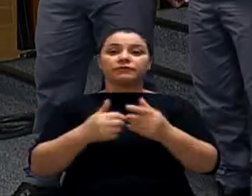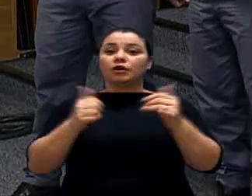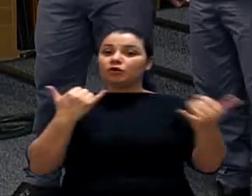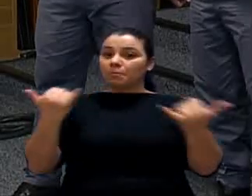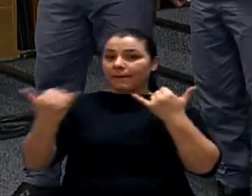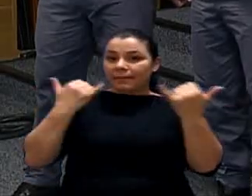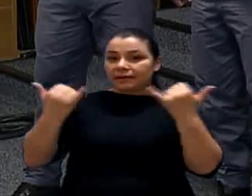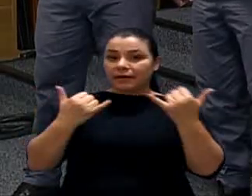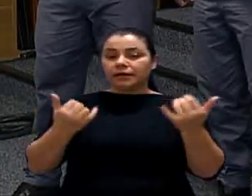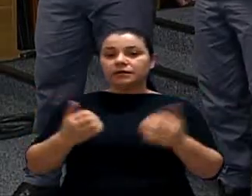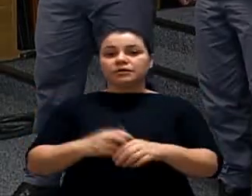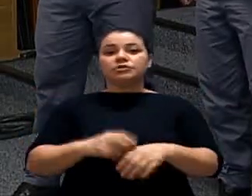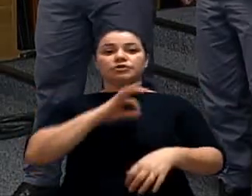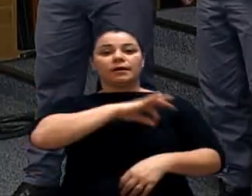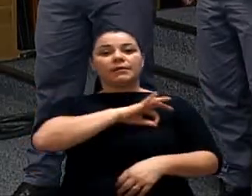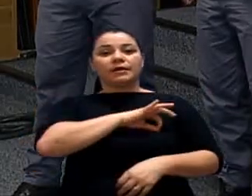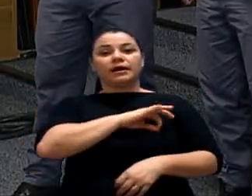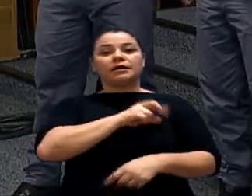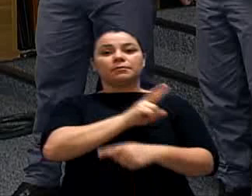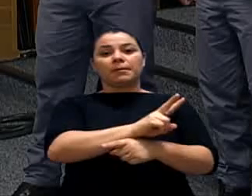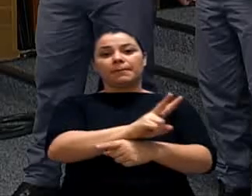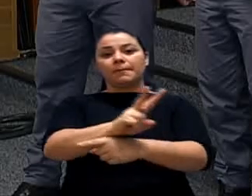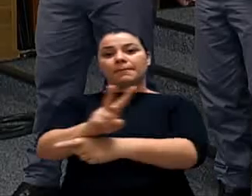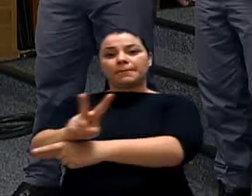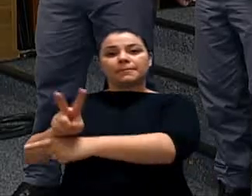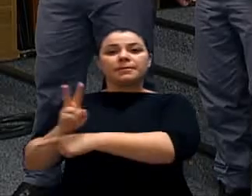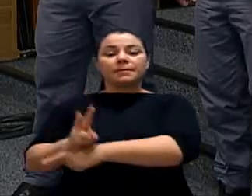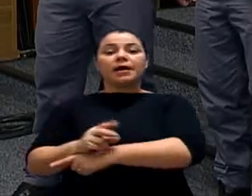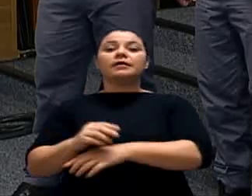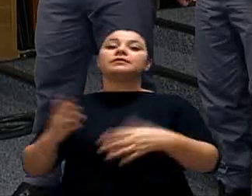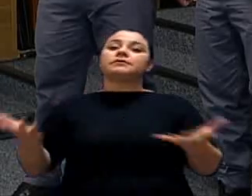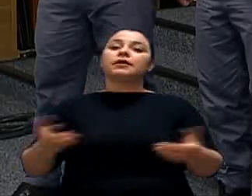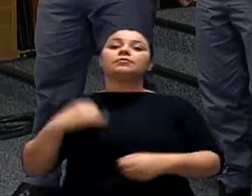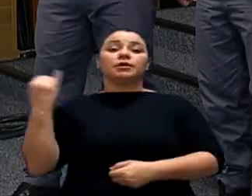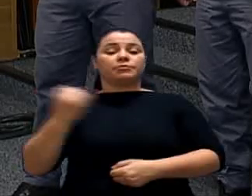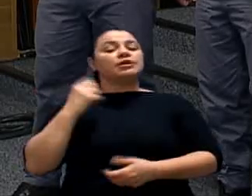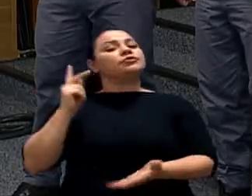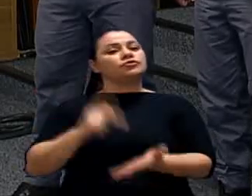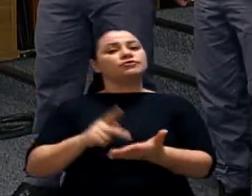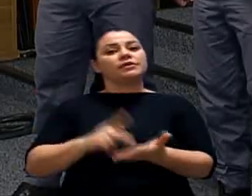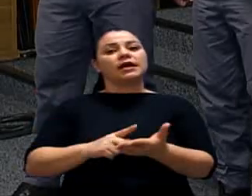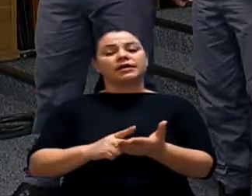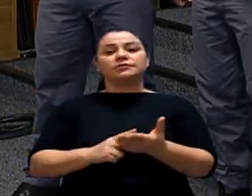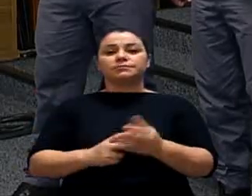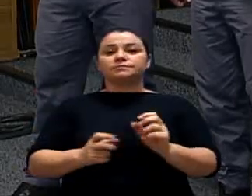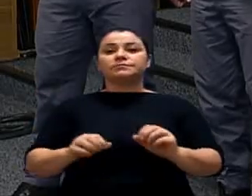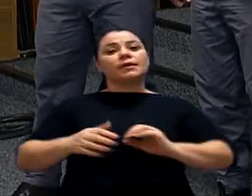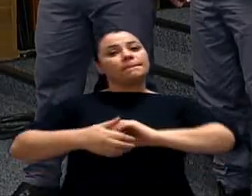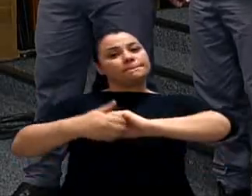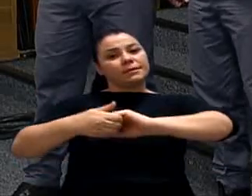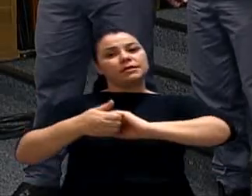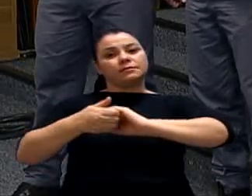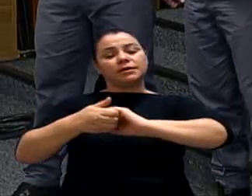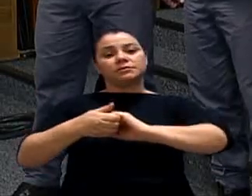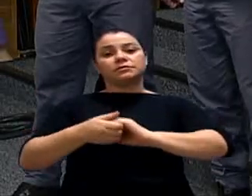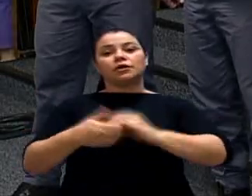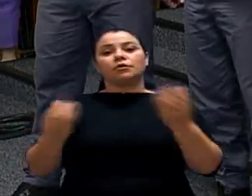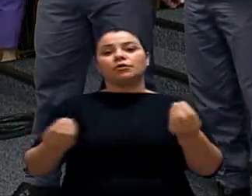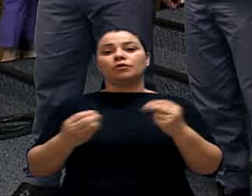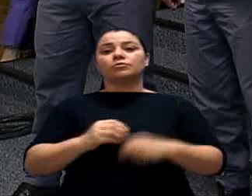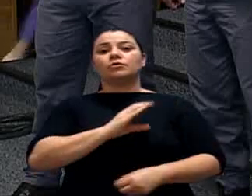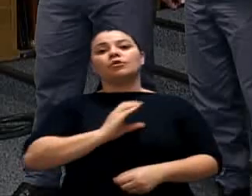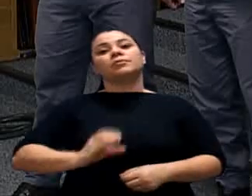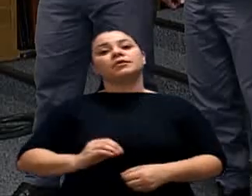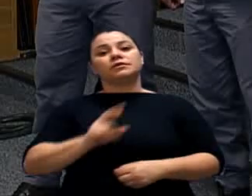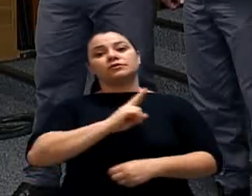direcionar o policiamento, o patrulhamento em determinada região. Então, essa importância. E de verdade, encerrando aqui, mas parabéns, como cristão, em nome de